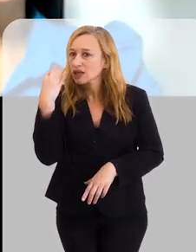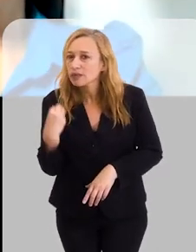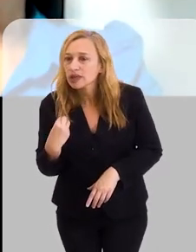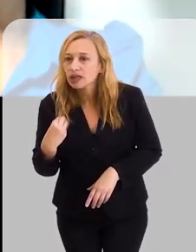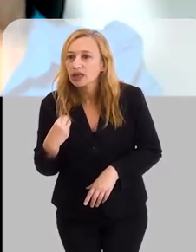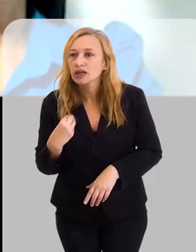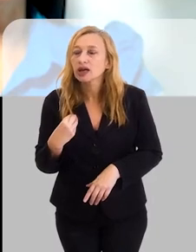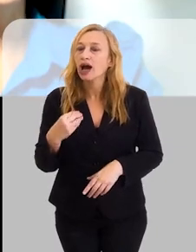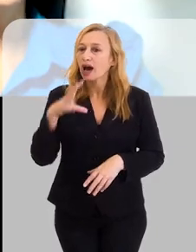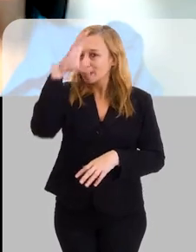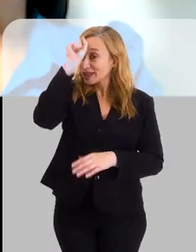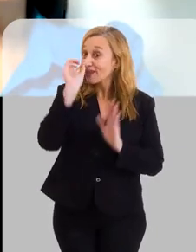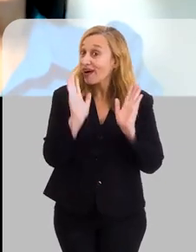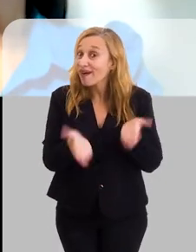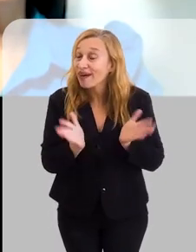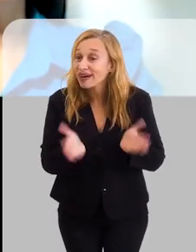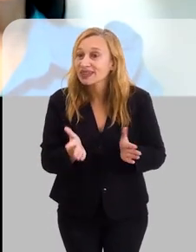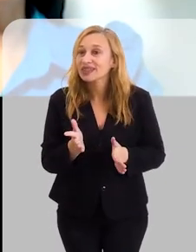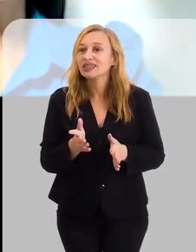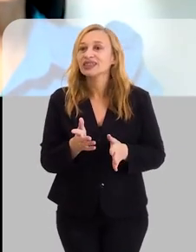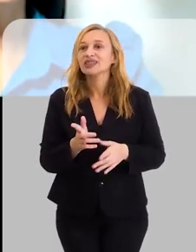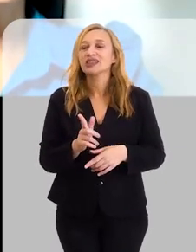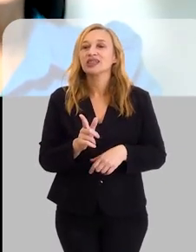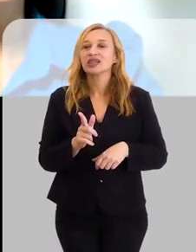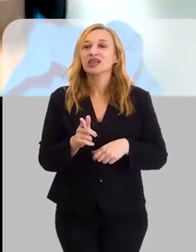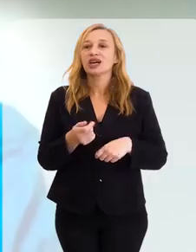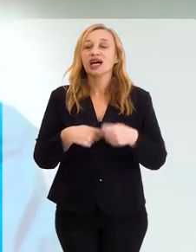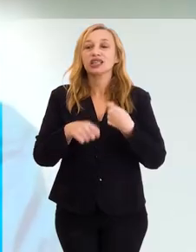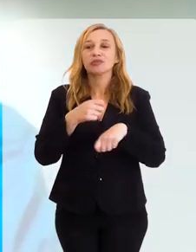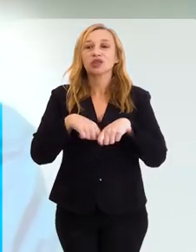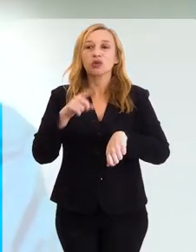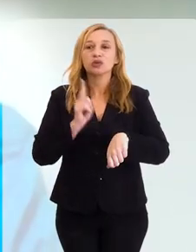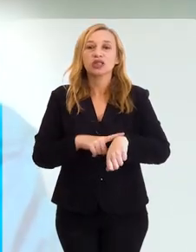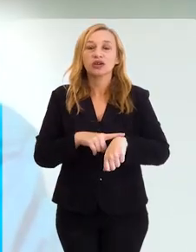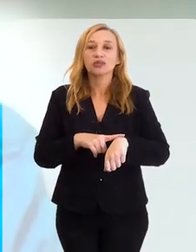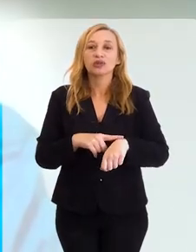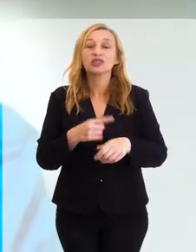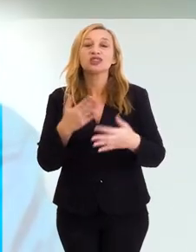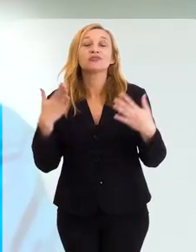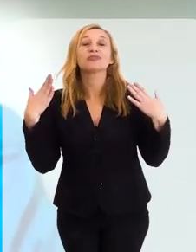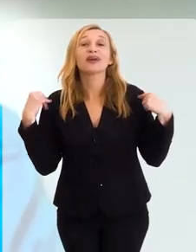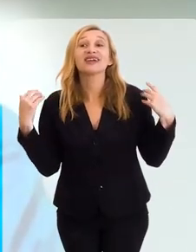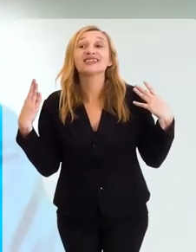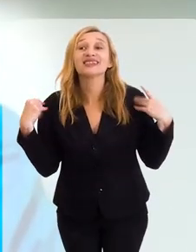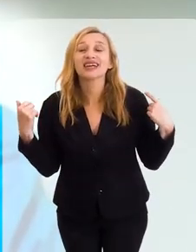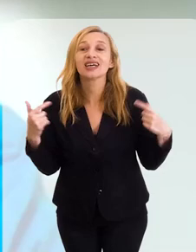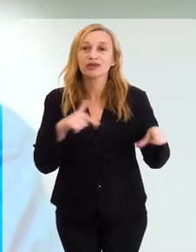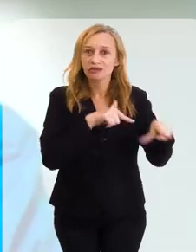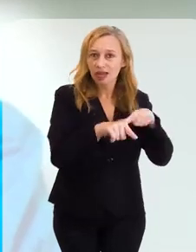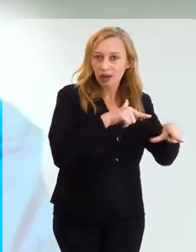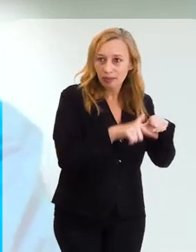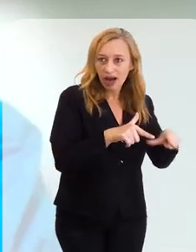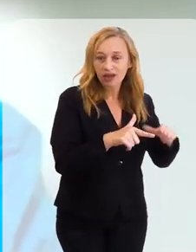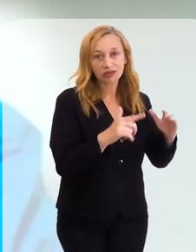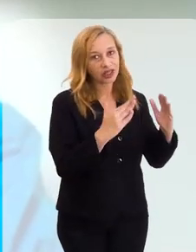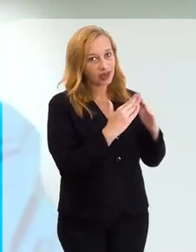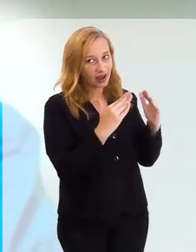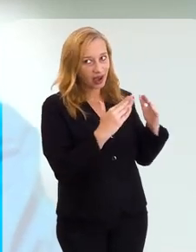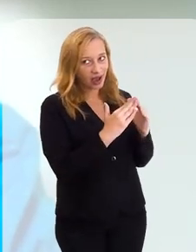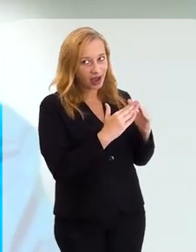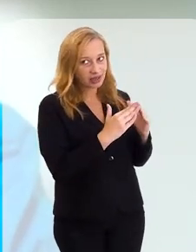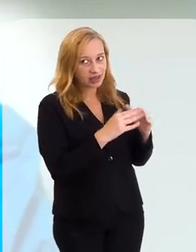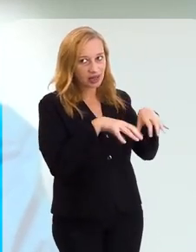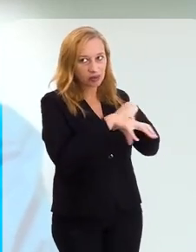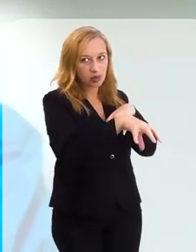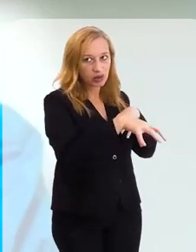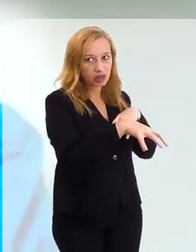dizer ao trabalhador, que ele não sabia, que aprendeu agora, é o gerenciamento do tempo de recuperação e de lazer. Que o trabalho